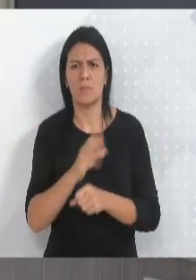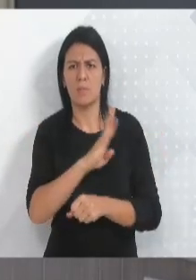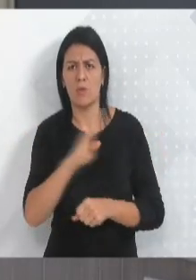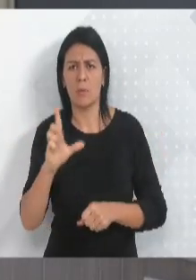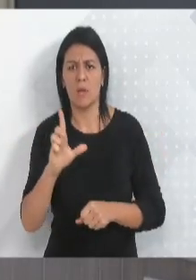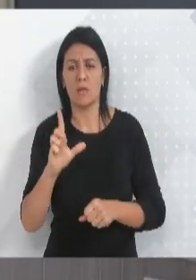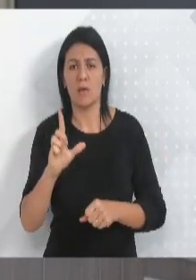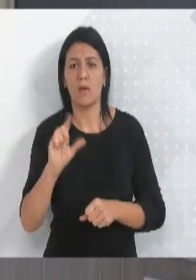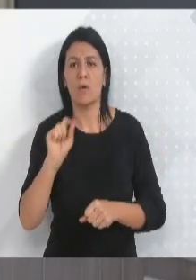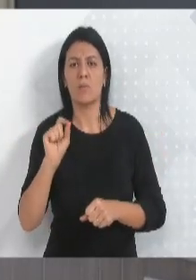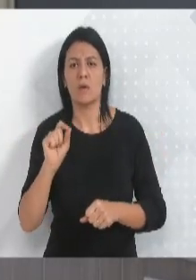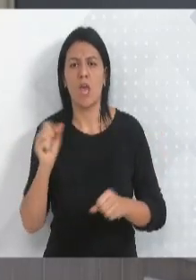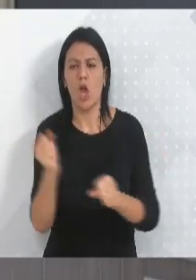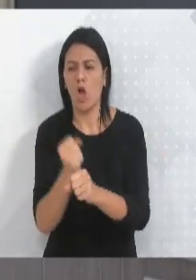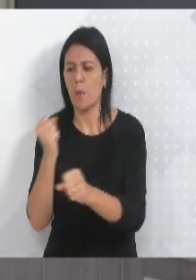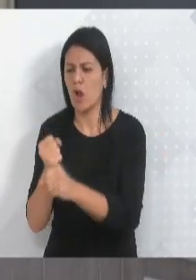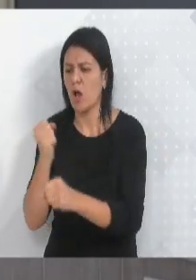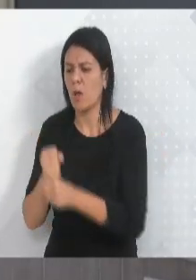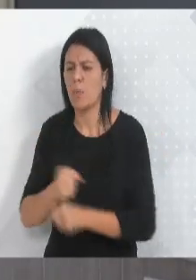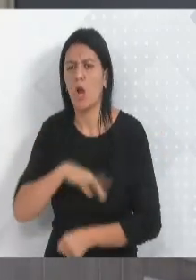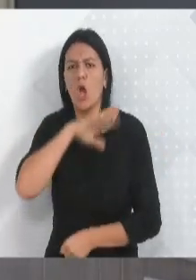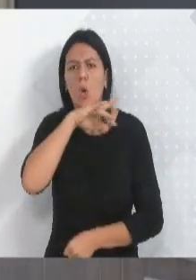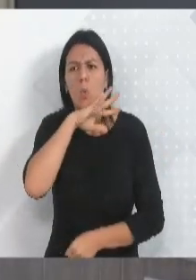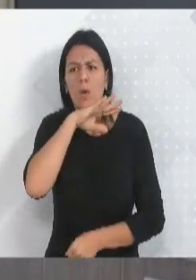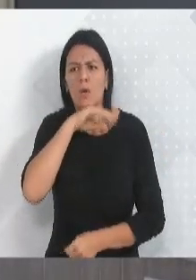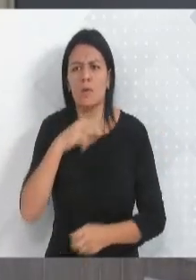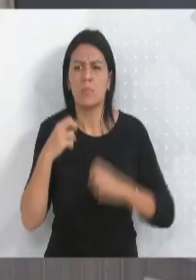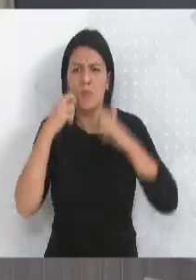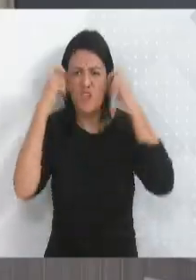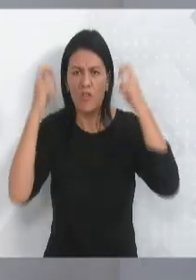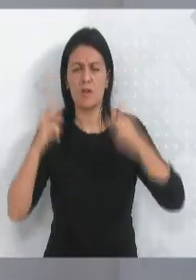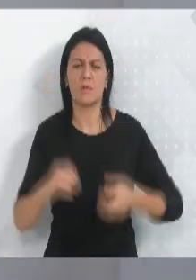não feita e não entregue. Uma vergonha.